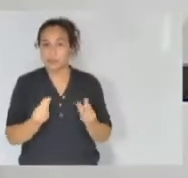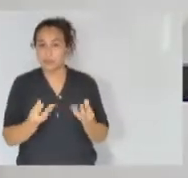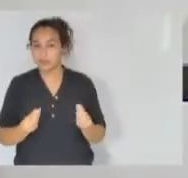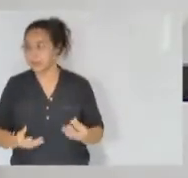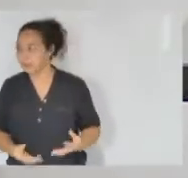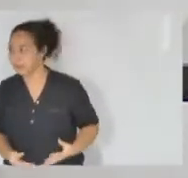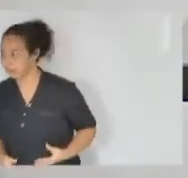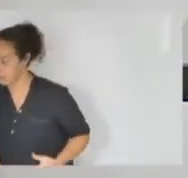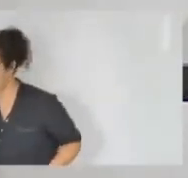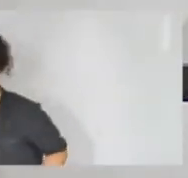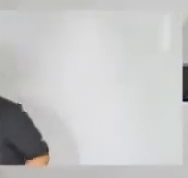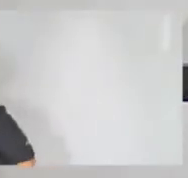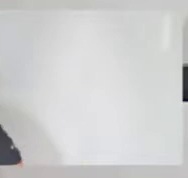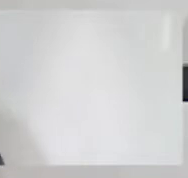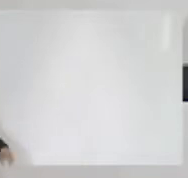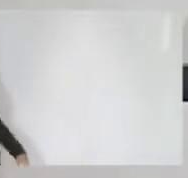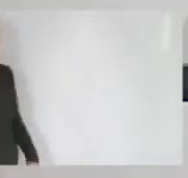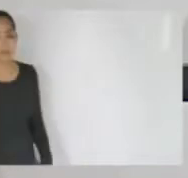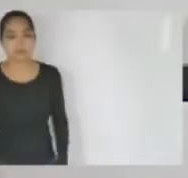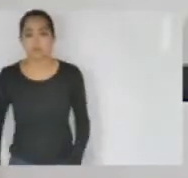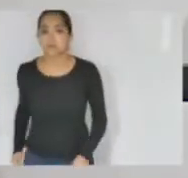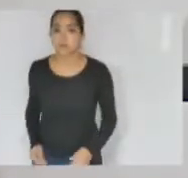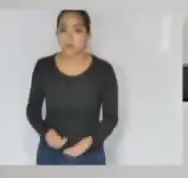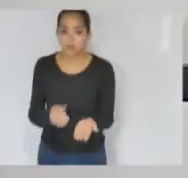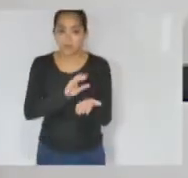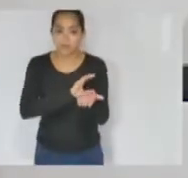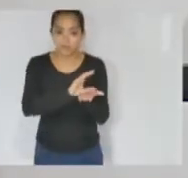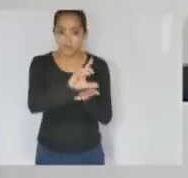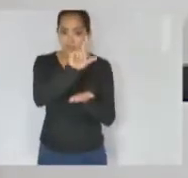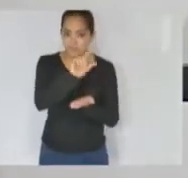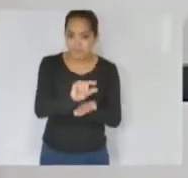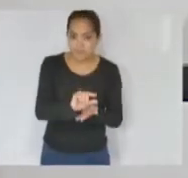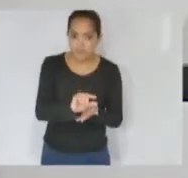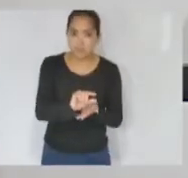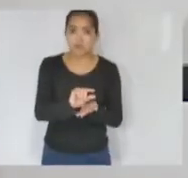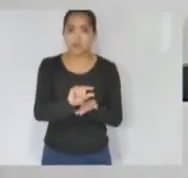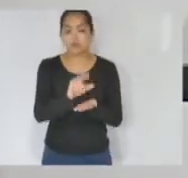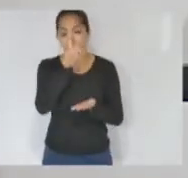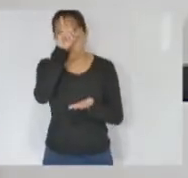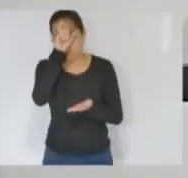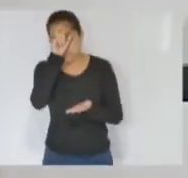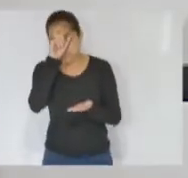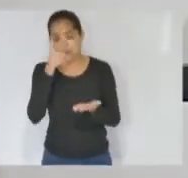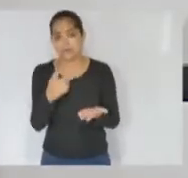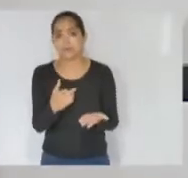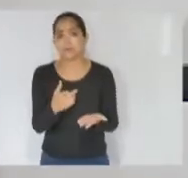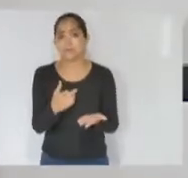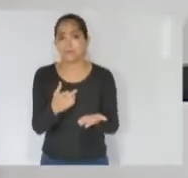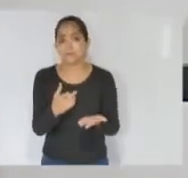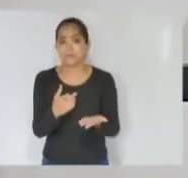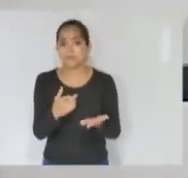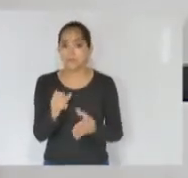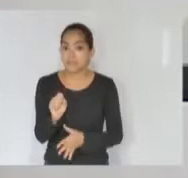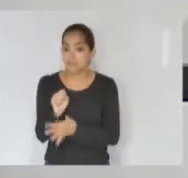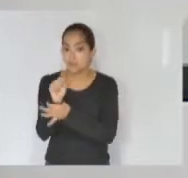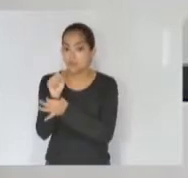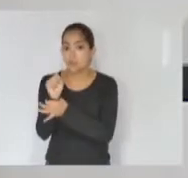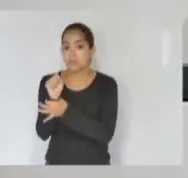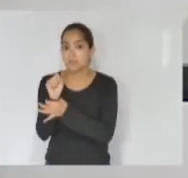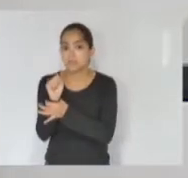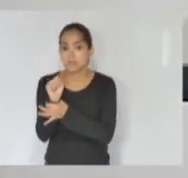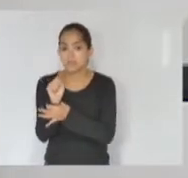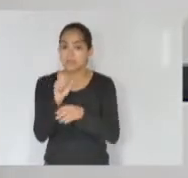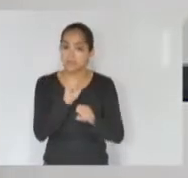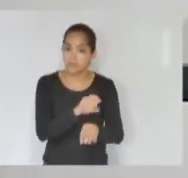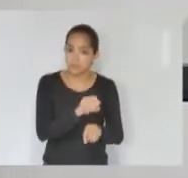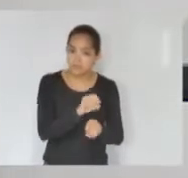outro polo, nós vamos investir cada vez menos nos nossos hospitais, na nossa segurança, na nossa